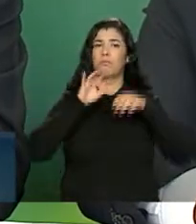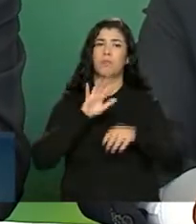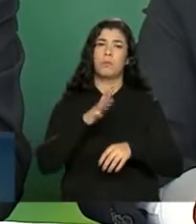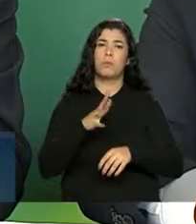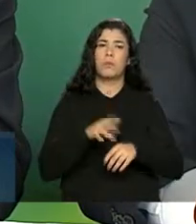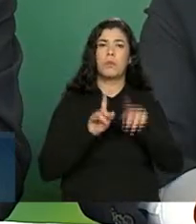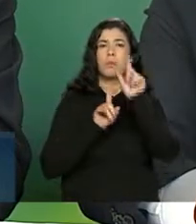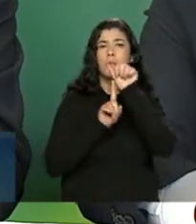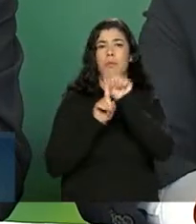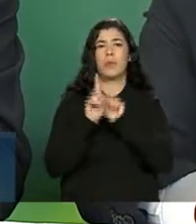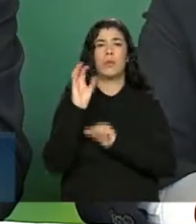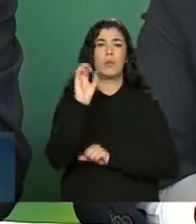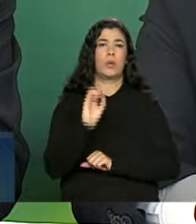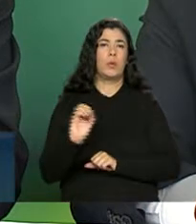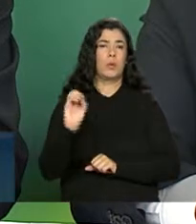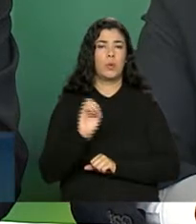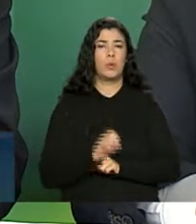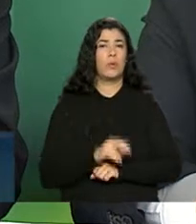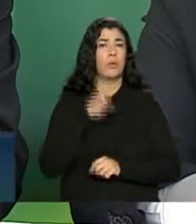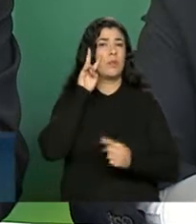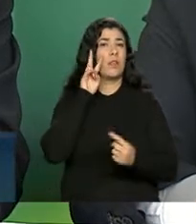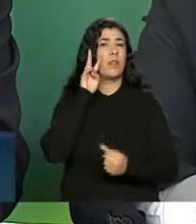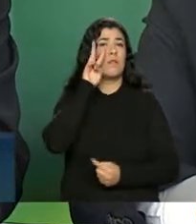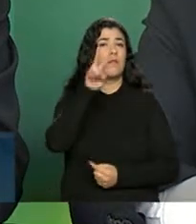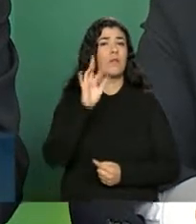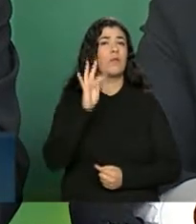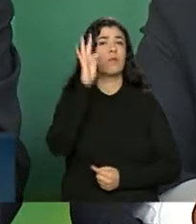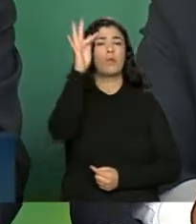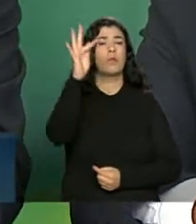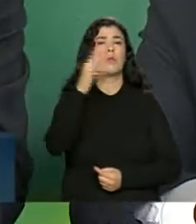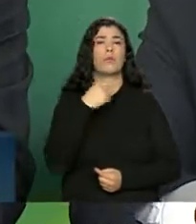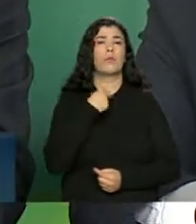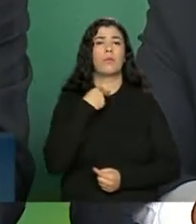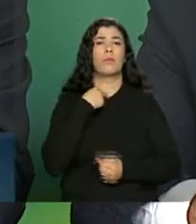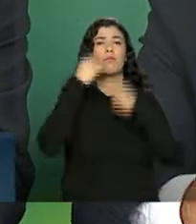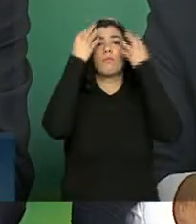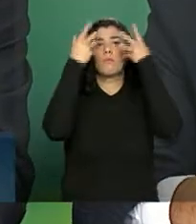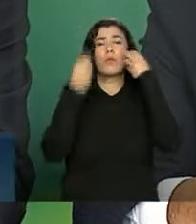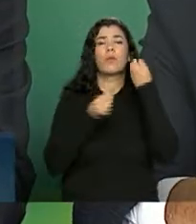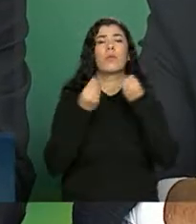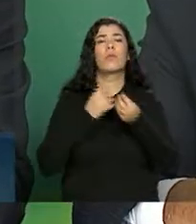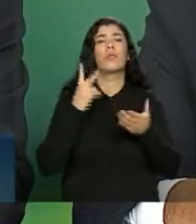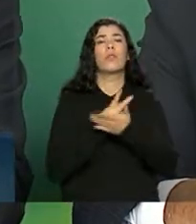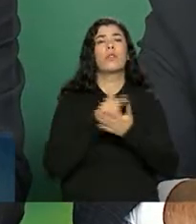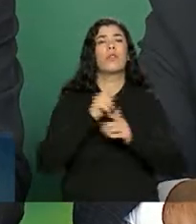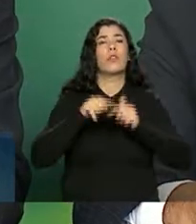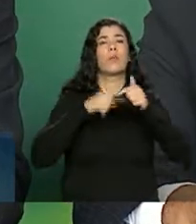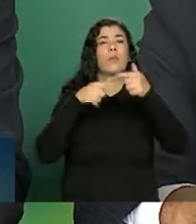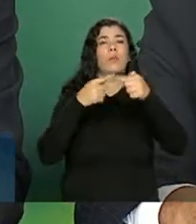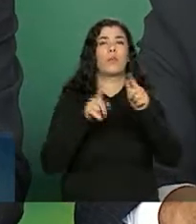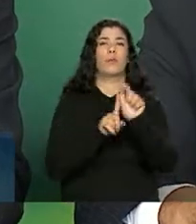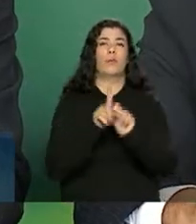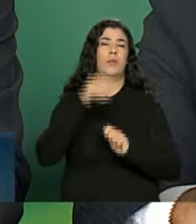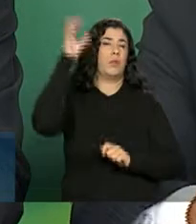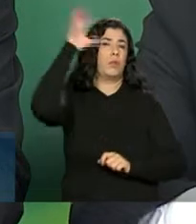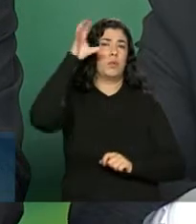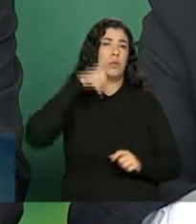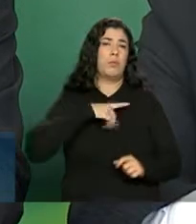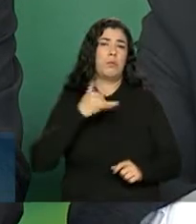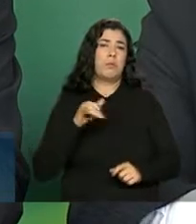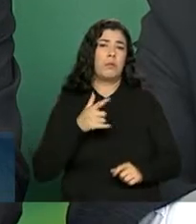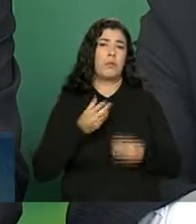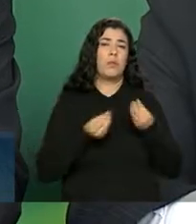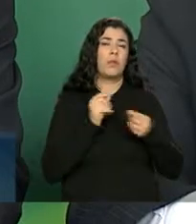fazer previsão de longo prazo para o Sudeste Então nós não podemos dizer o que que vai acontecer com a chuva dos próximos meses né